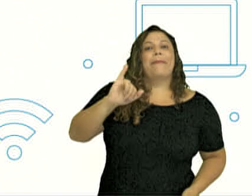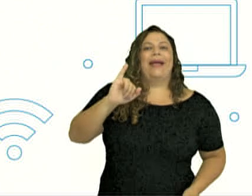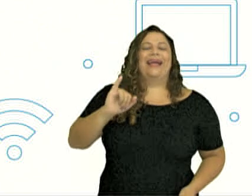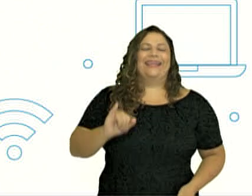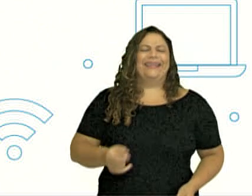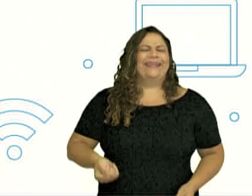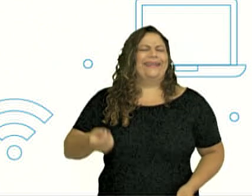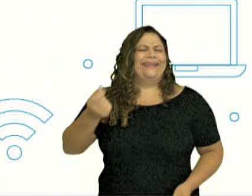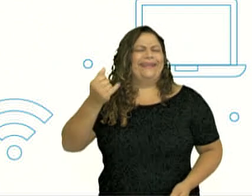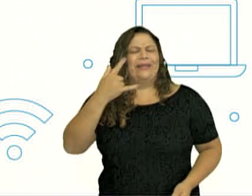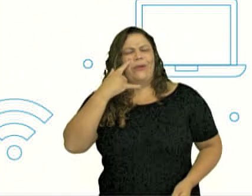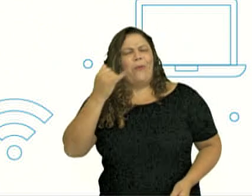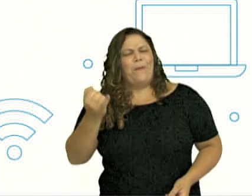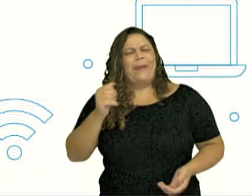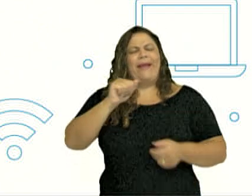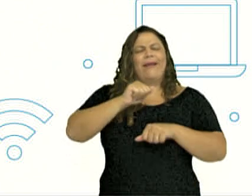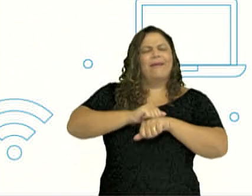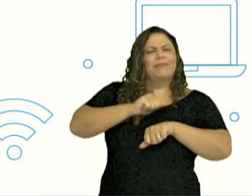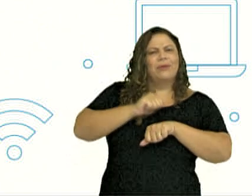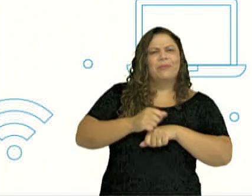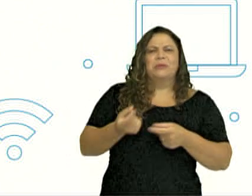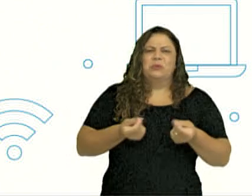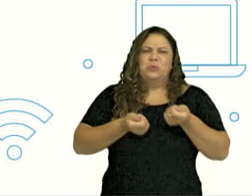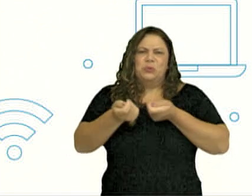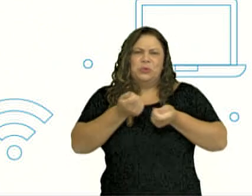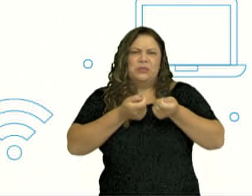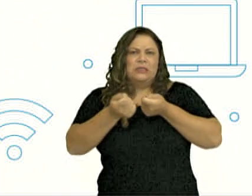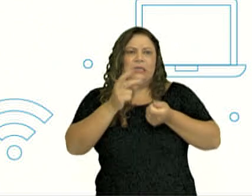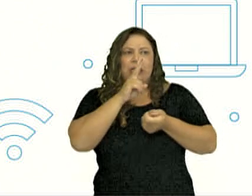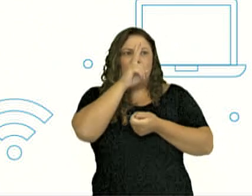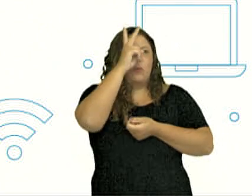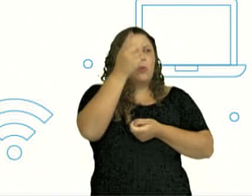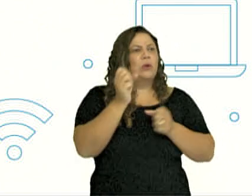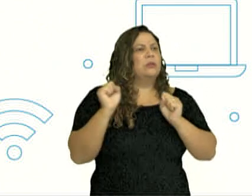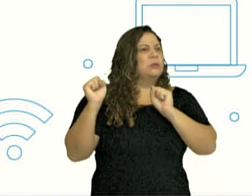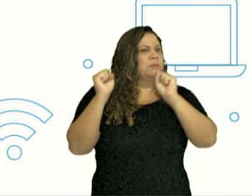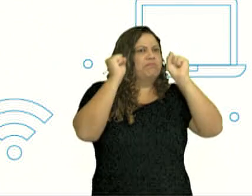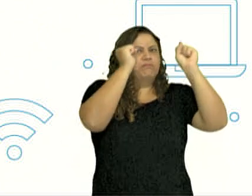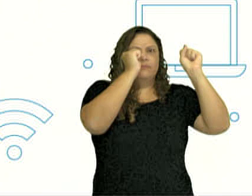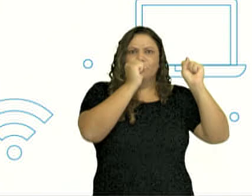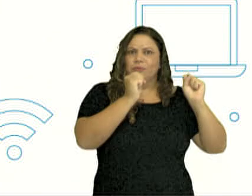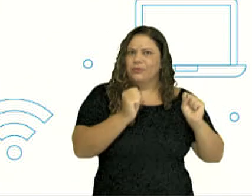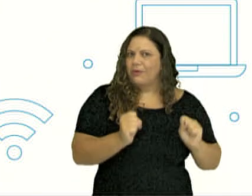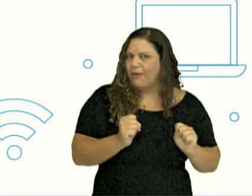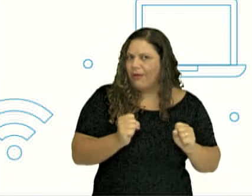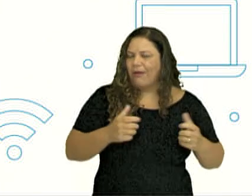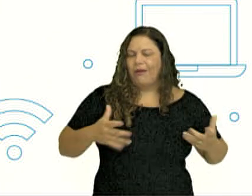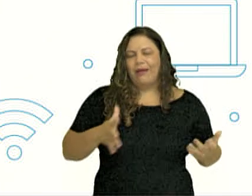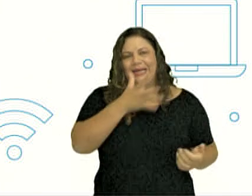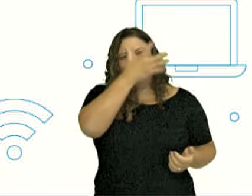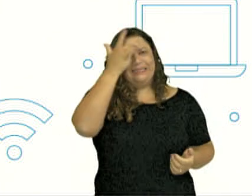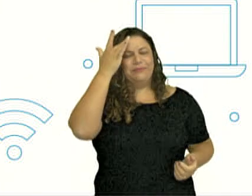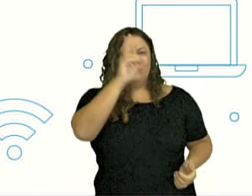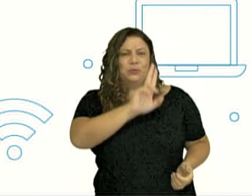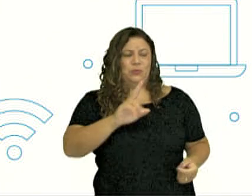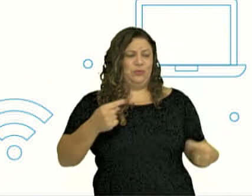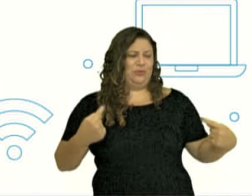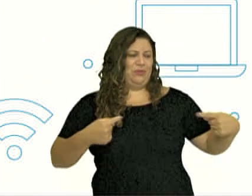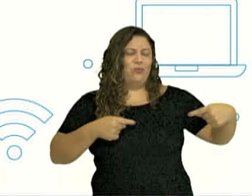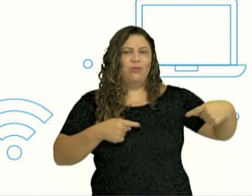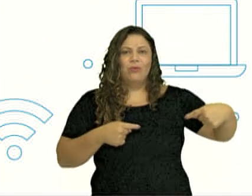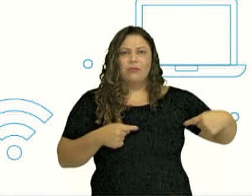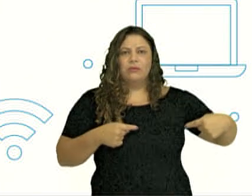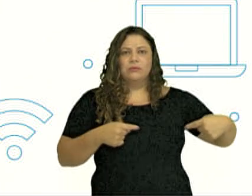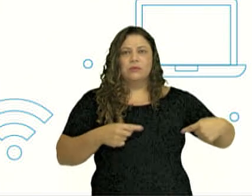é uma força poderosa. Infelizmente, as pessoas usam esse poder contra elas mesmas. Se